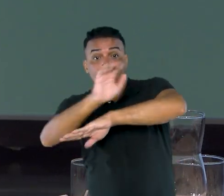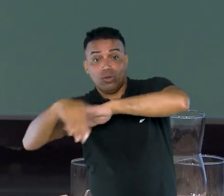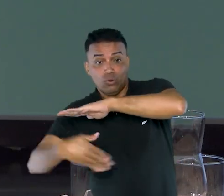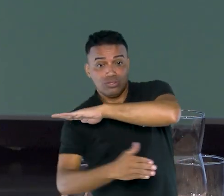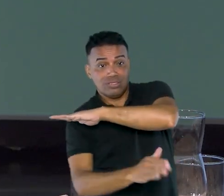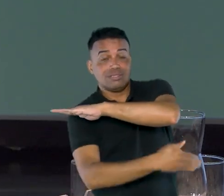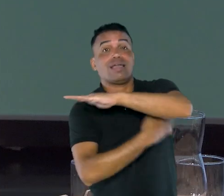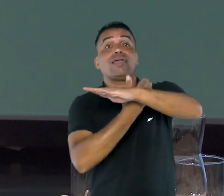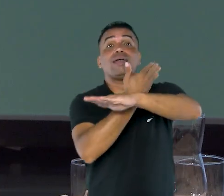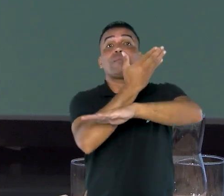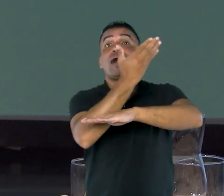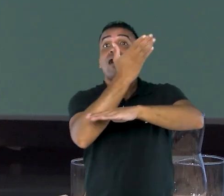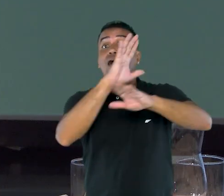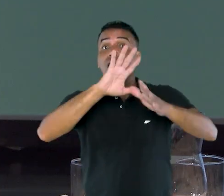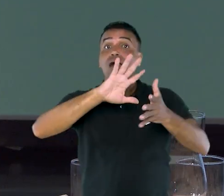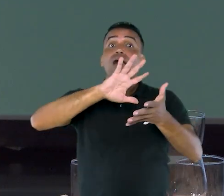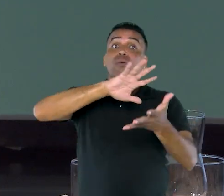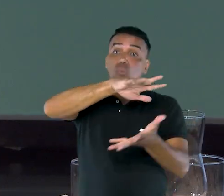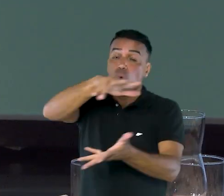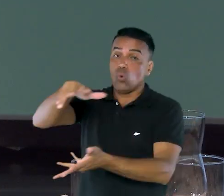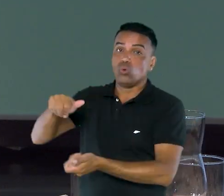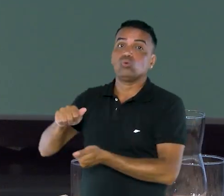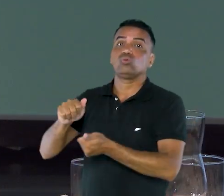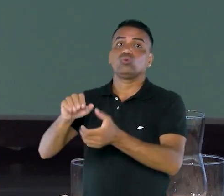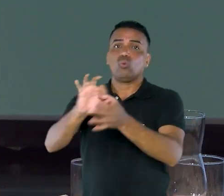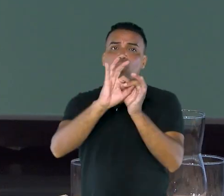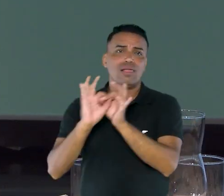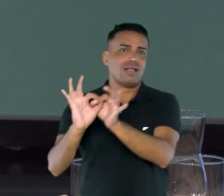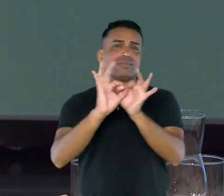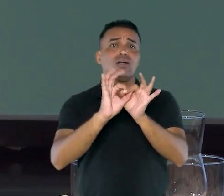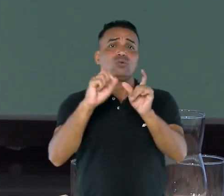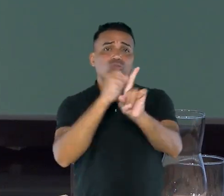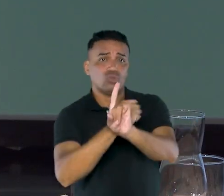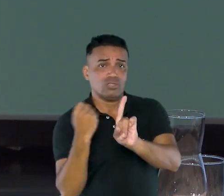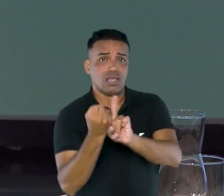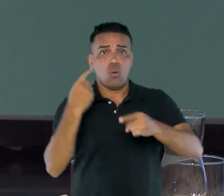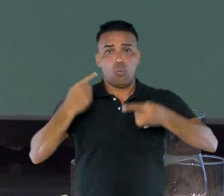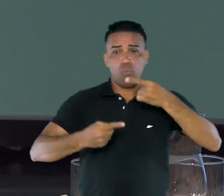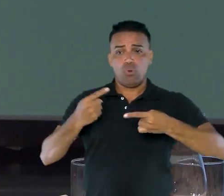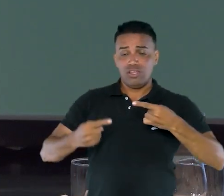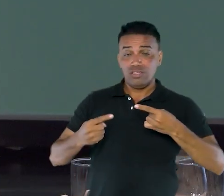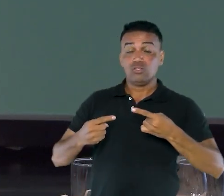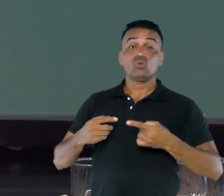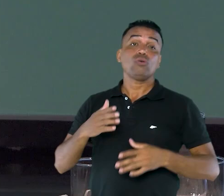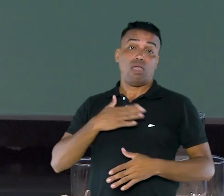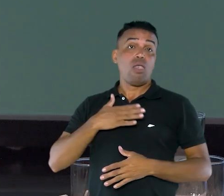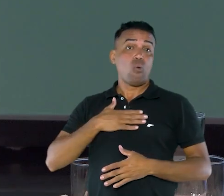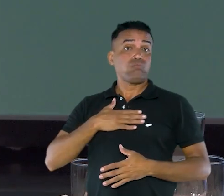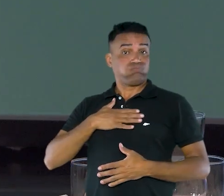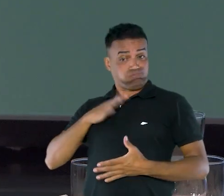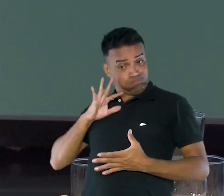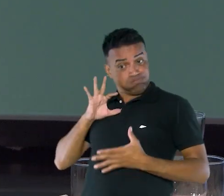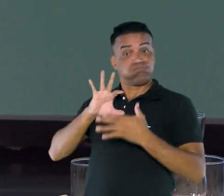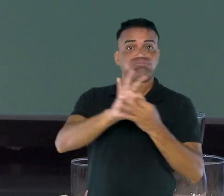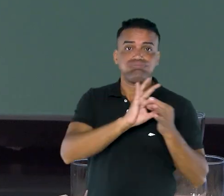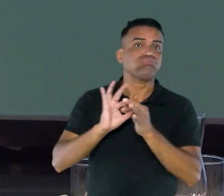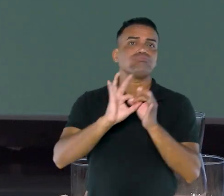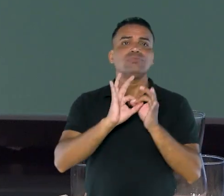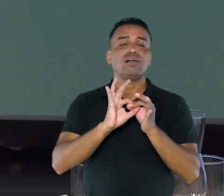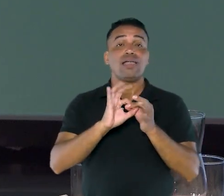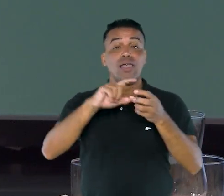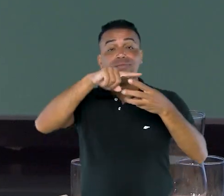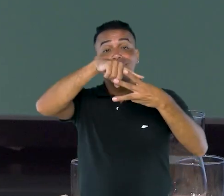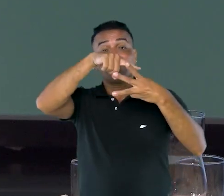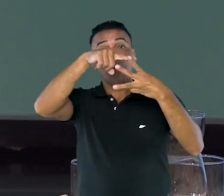o outro, um elo sociopolítico, né? E comigo mesmo. Porque é